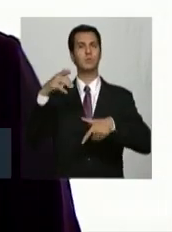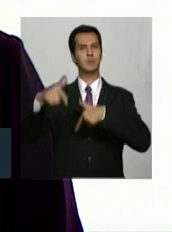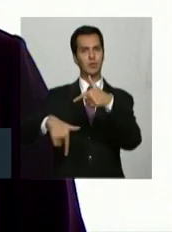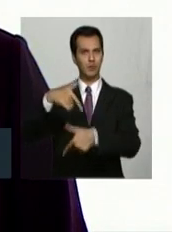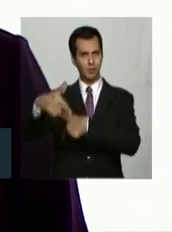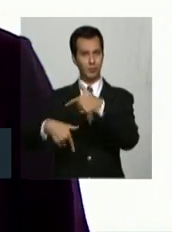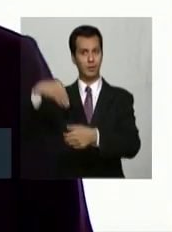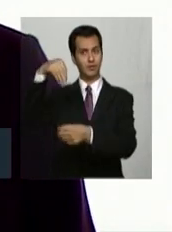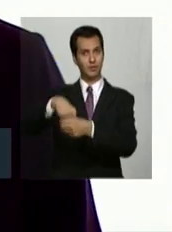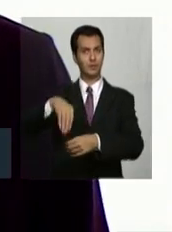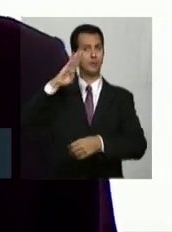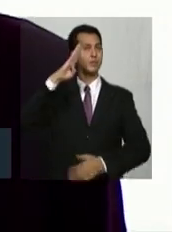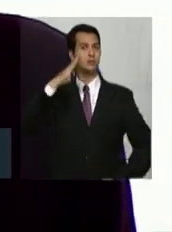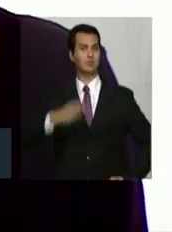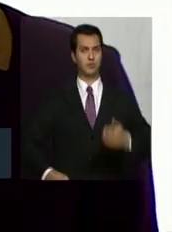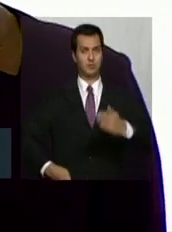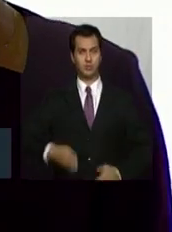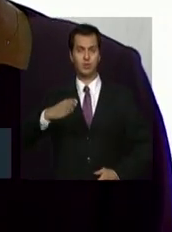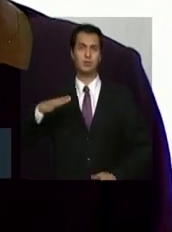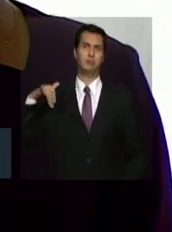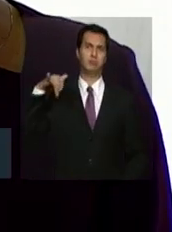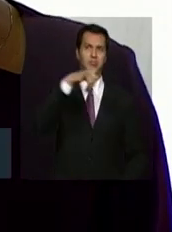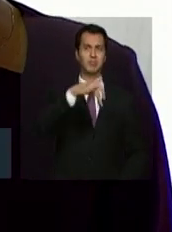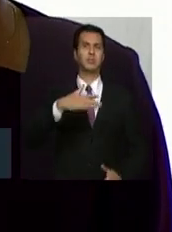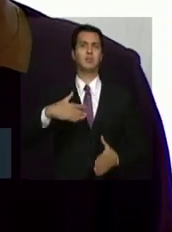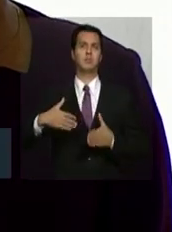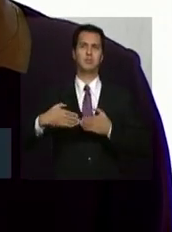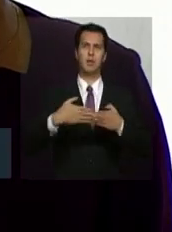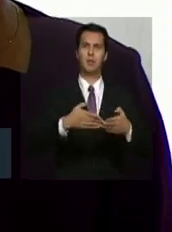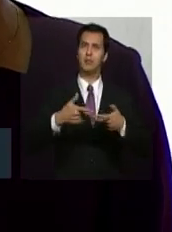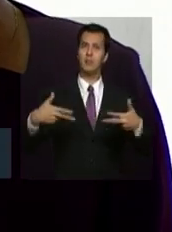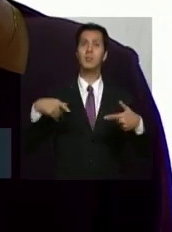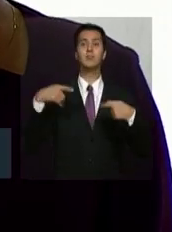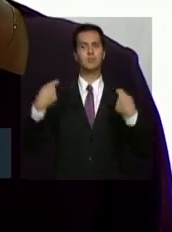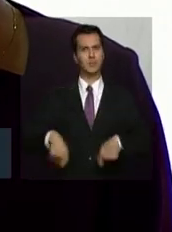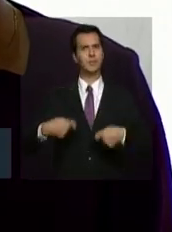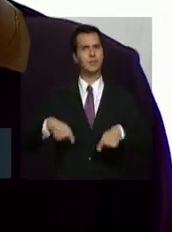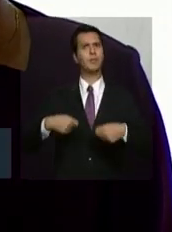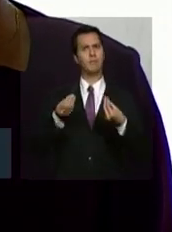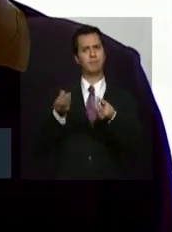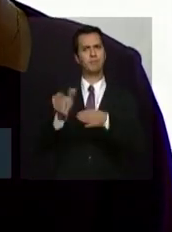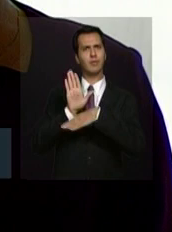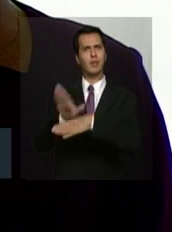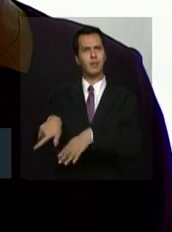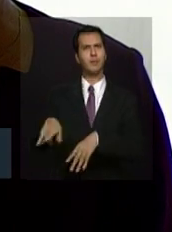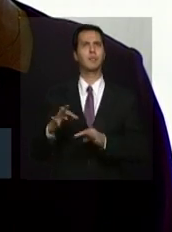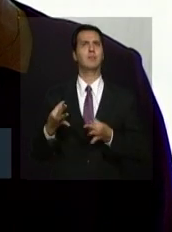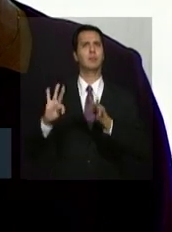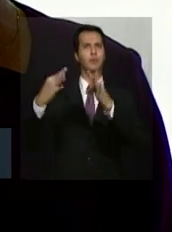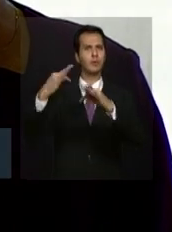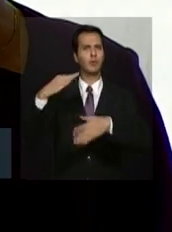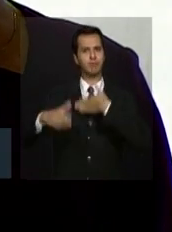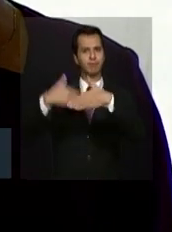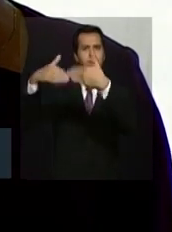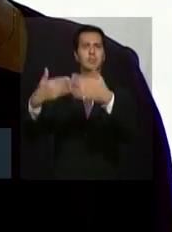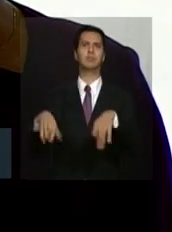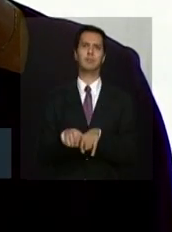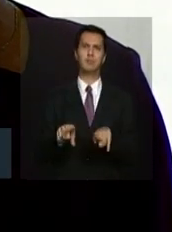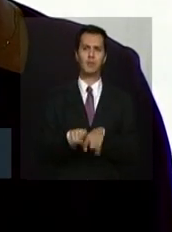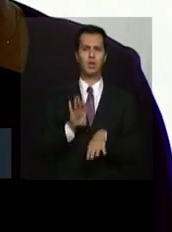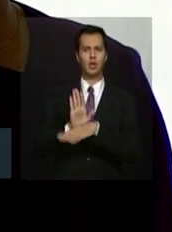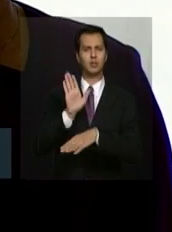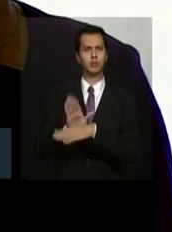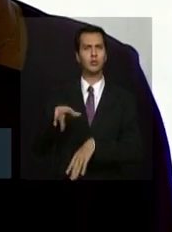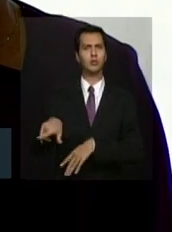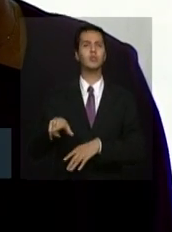Forças Armadas esteja associada à busca de autonomia tecnológica e acompanhada do fortalecimento da indústria